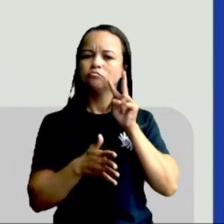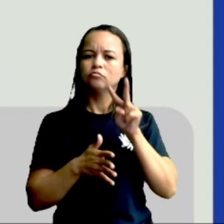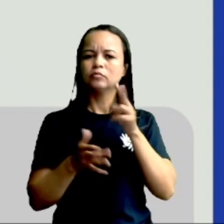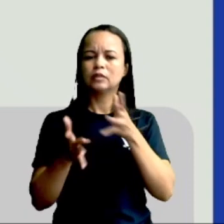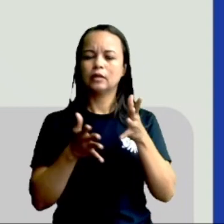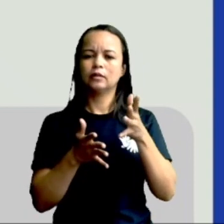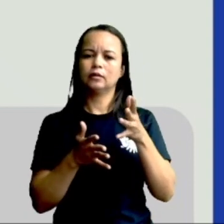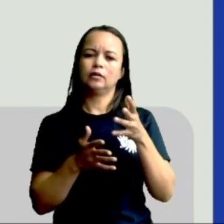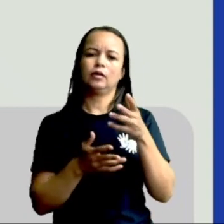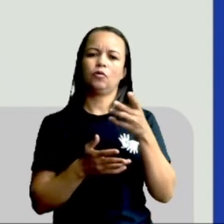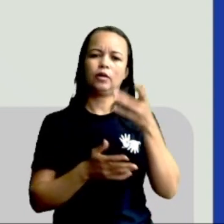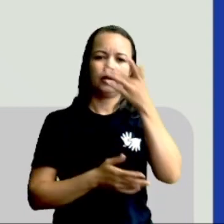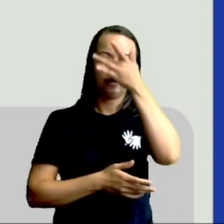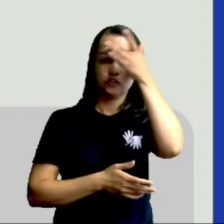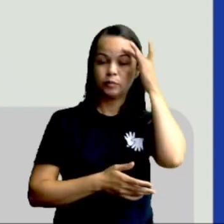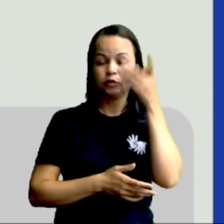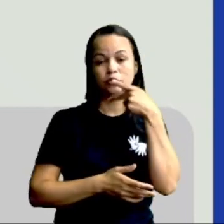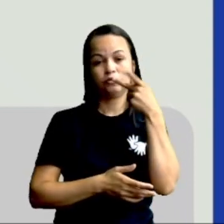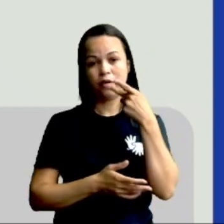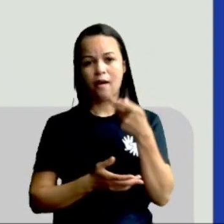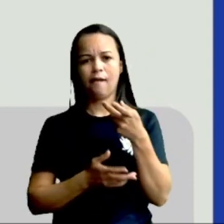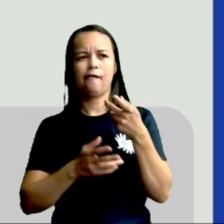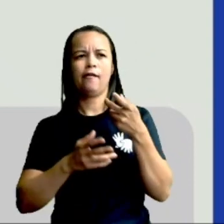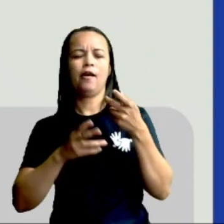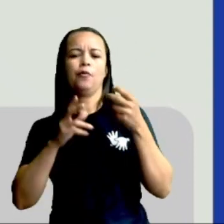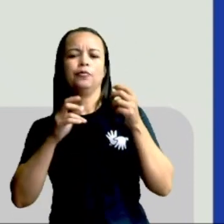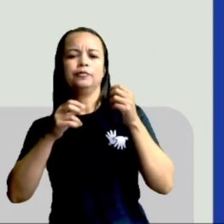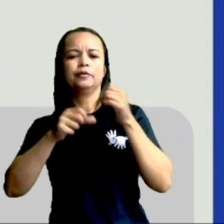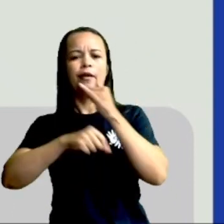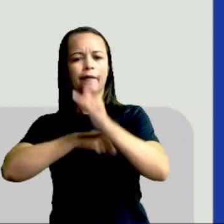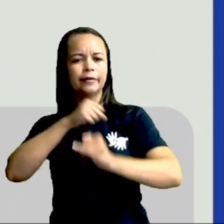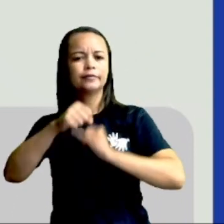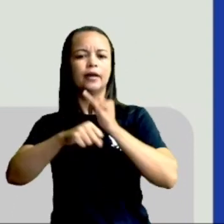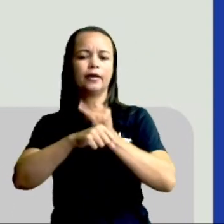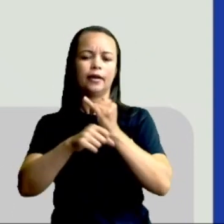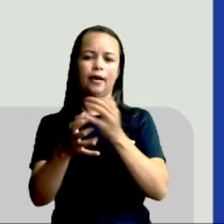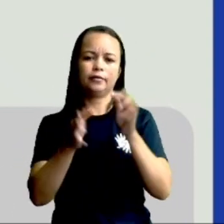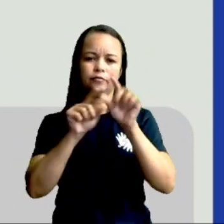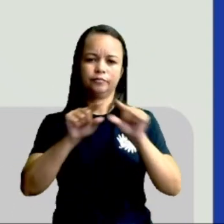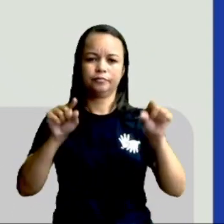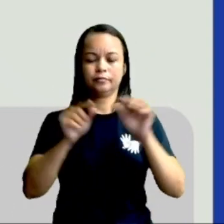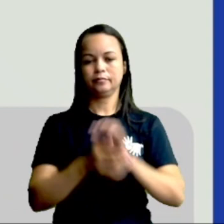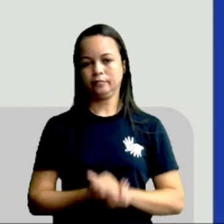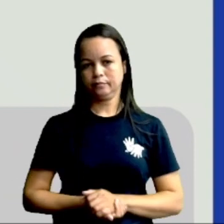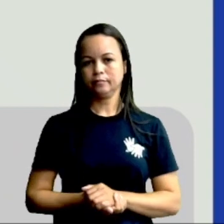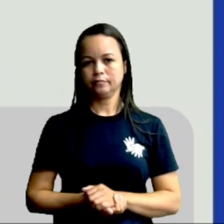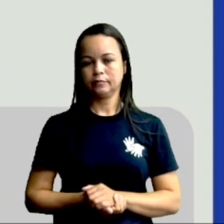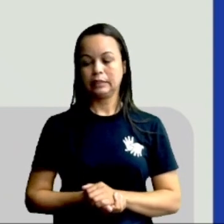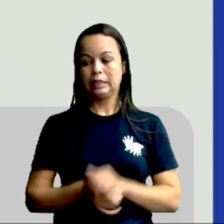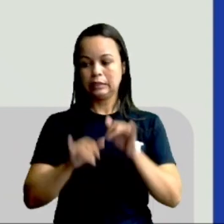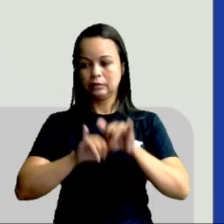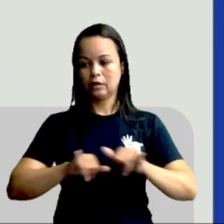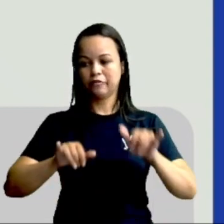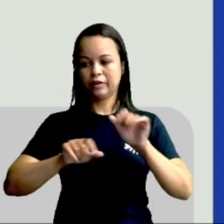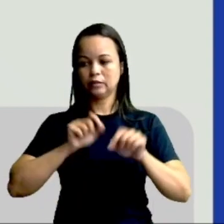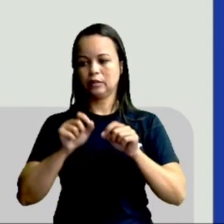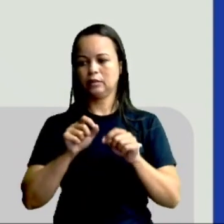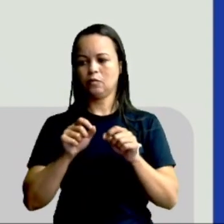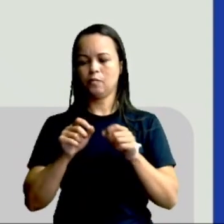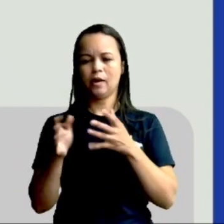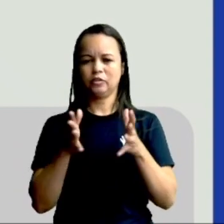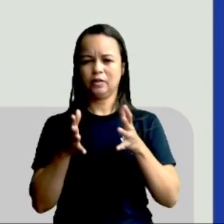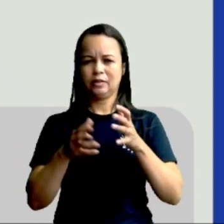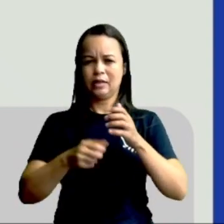Na boca das pessoas, na internet, né? E a frase diz o seguinte: não basta não ser